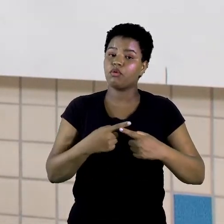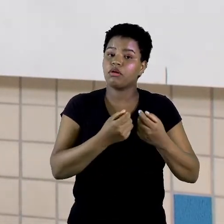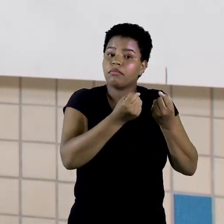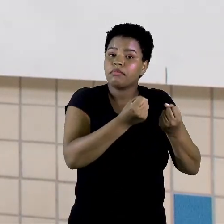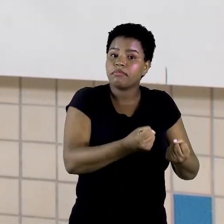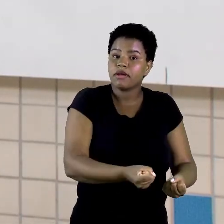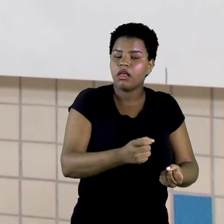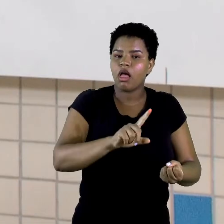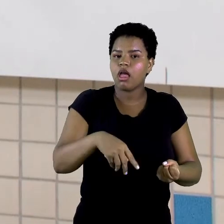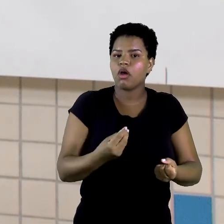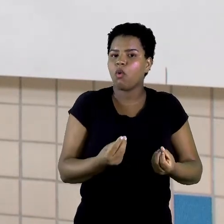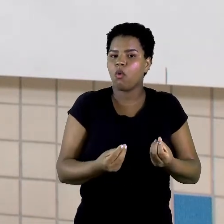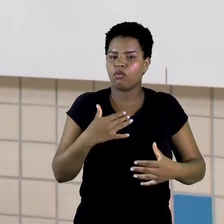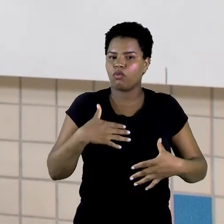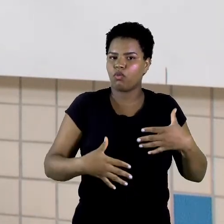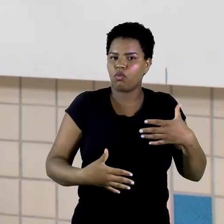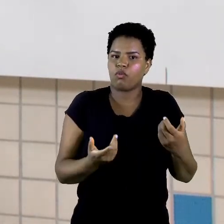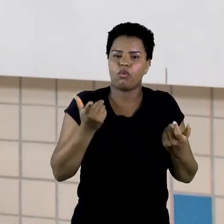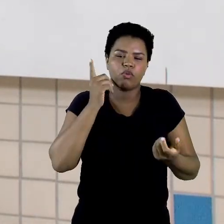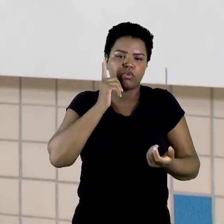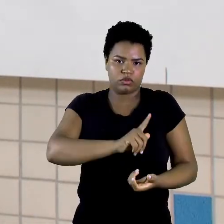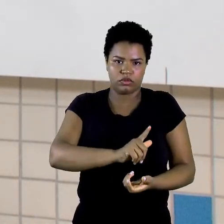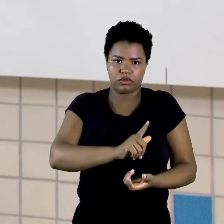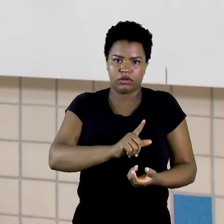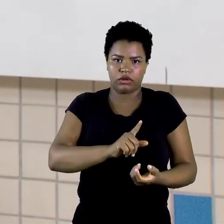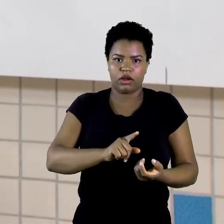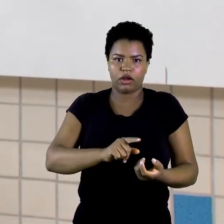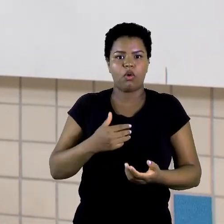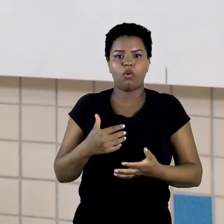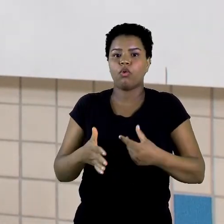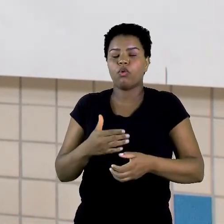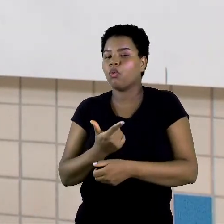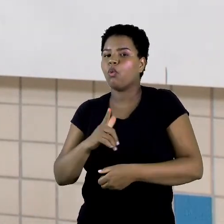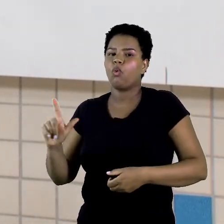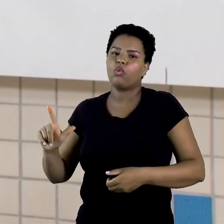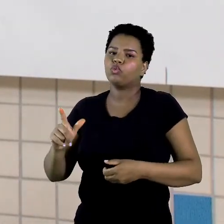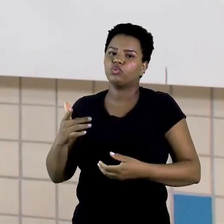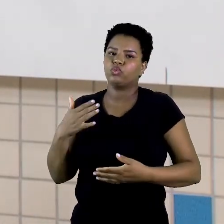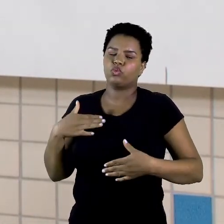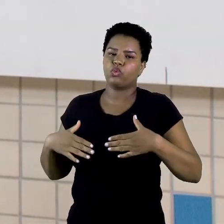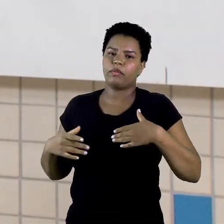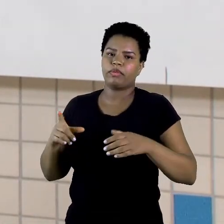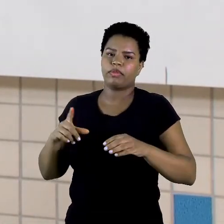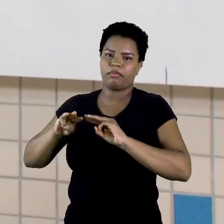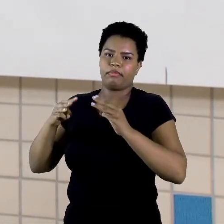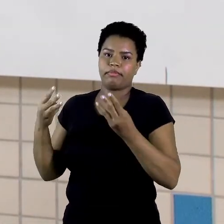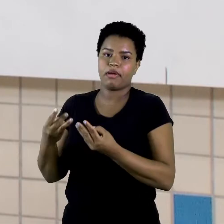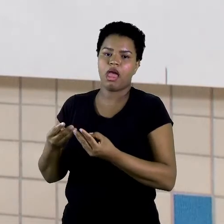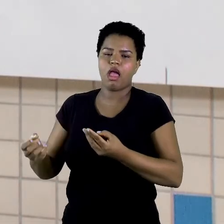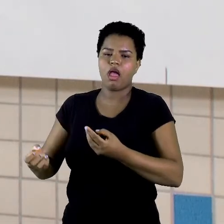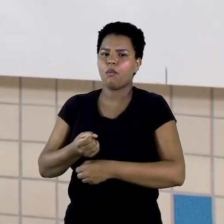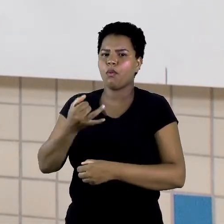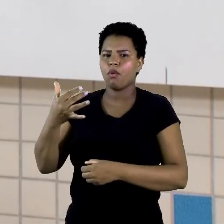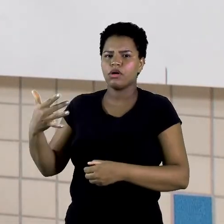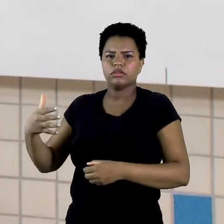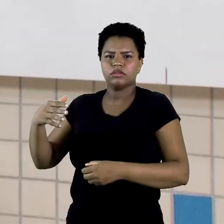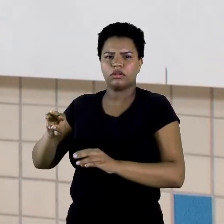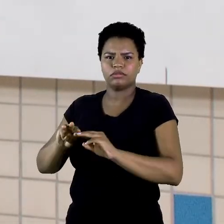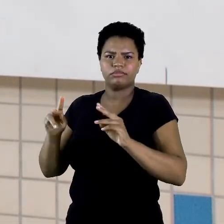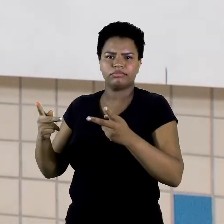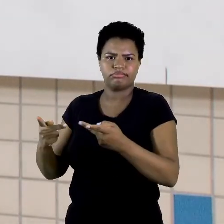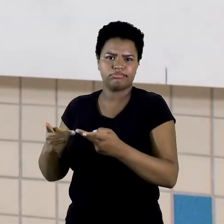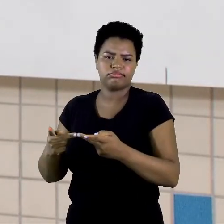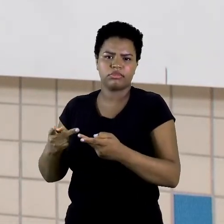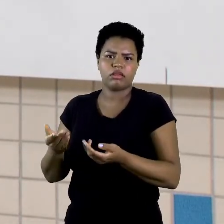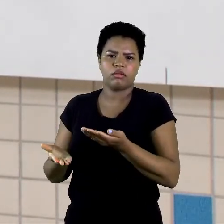de exercer em qualquer outro corpo que tenha massa. A massa é apenas uma quantidade de matéria, geralmente